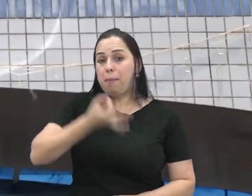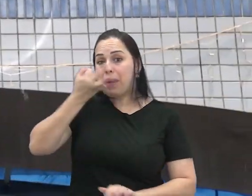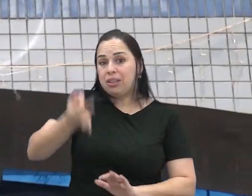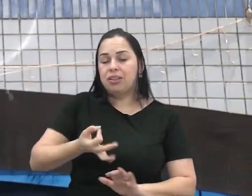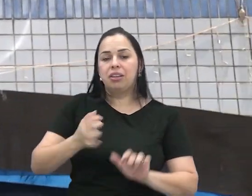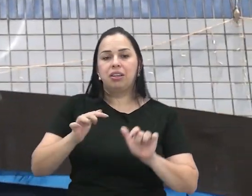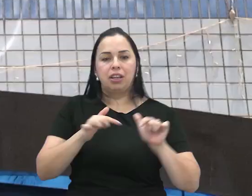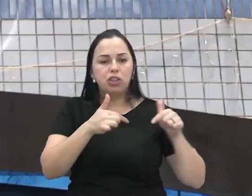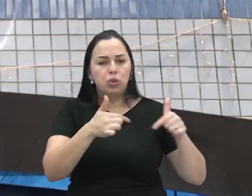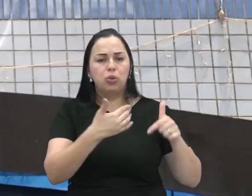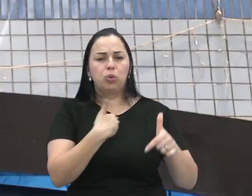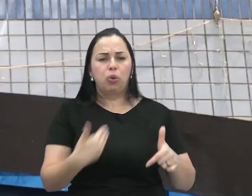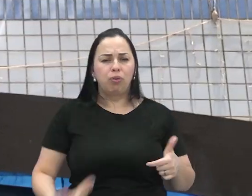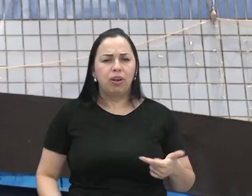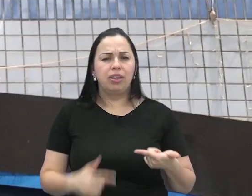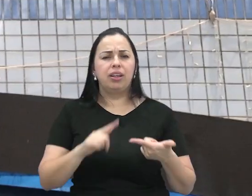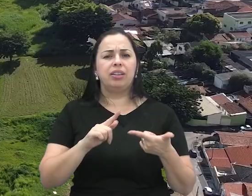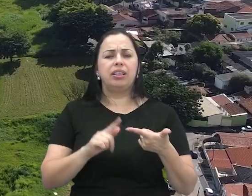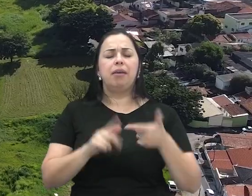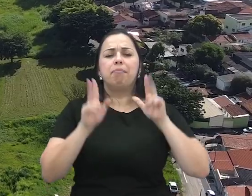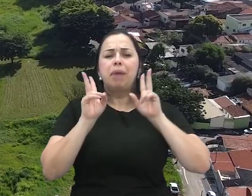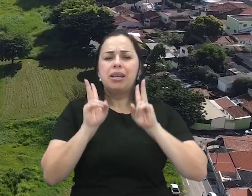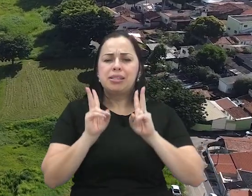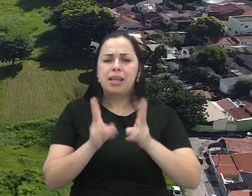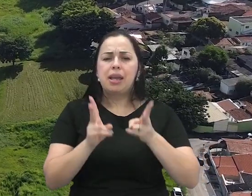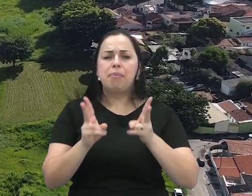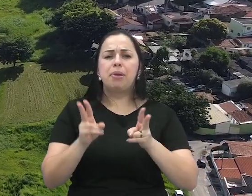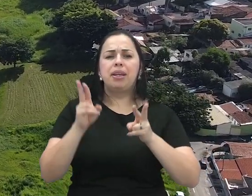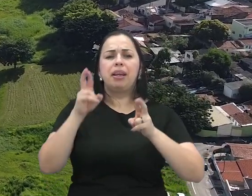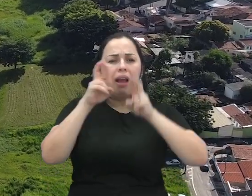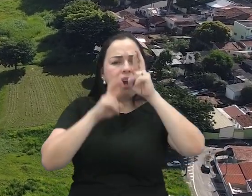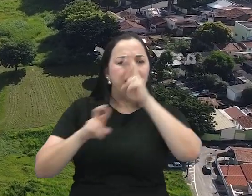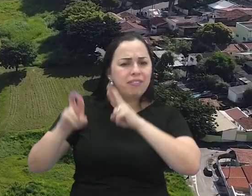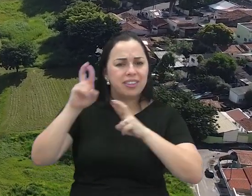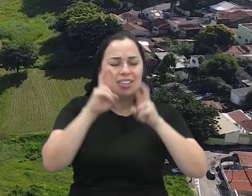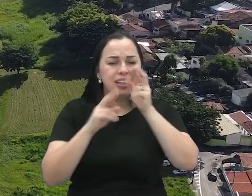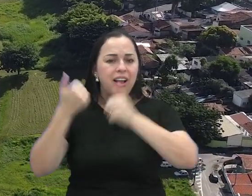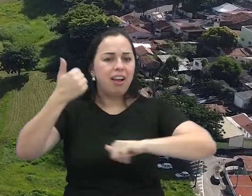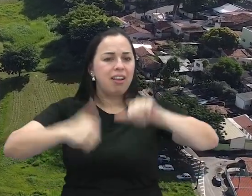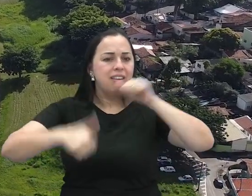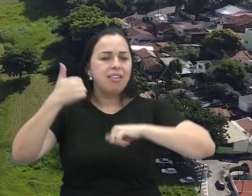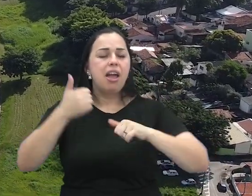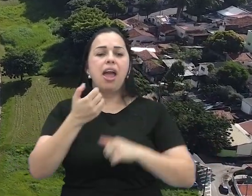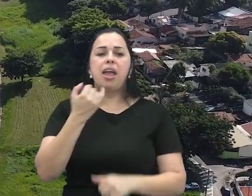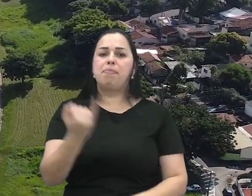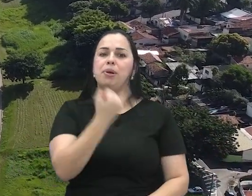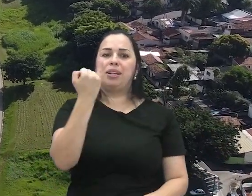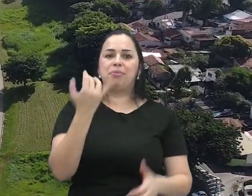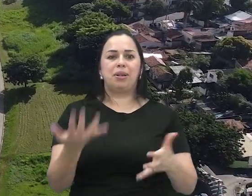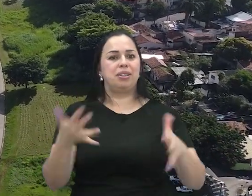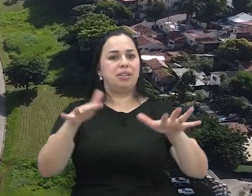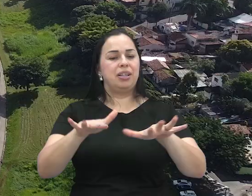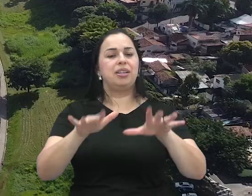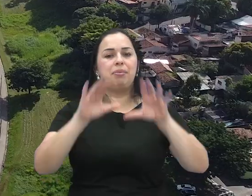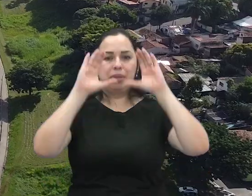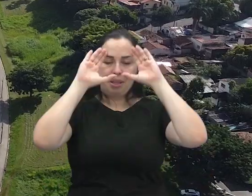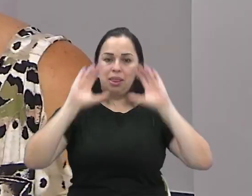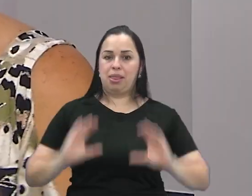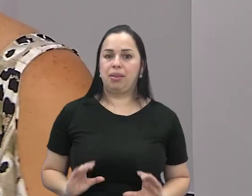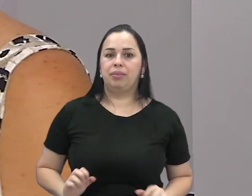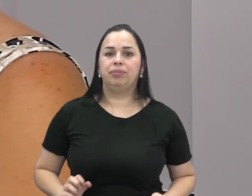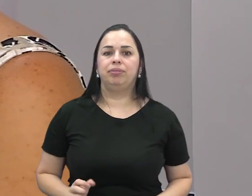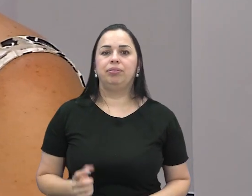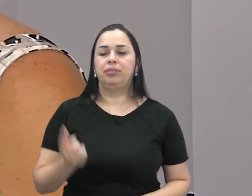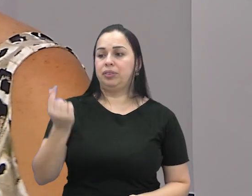de políticas públicas e do acompanhamento constante do Poder Legislativo, é possível promover a inclusão e a cidadania.